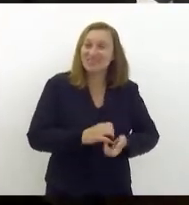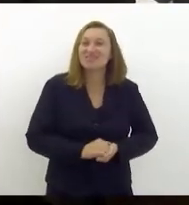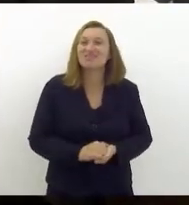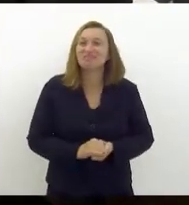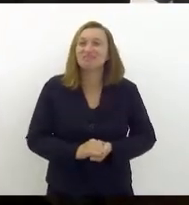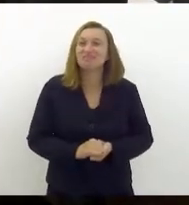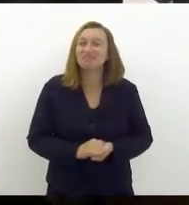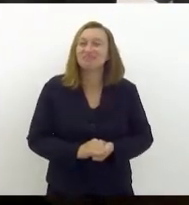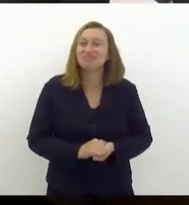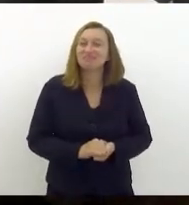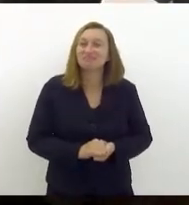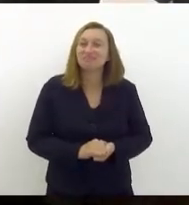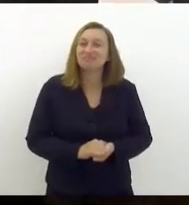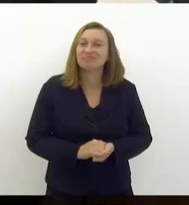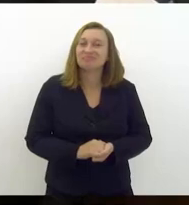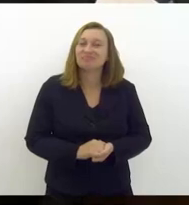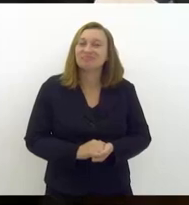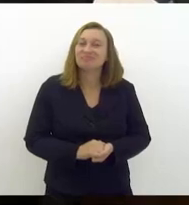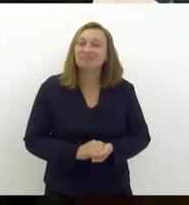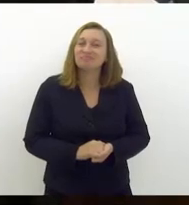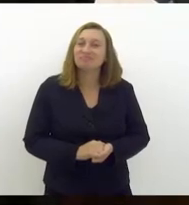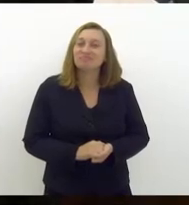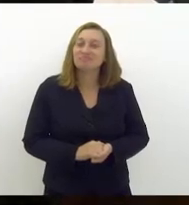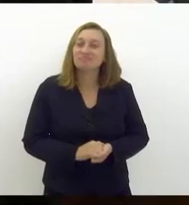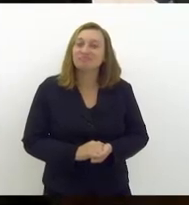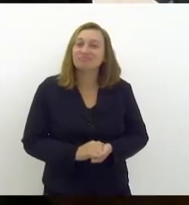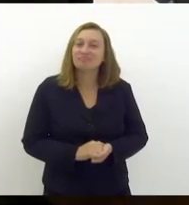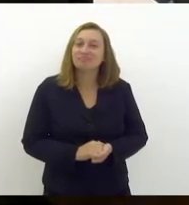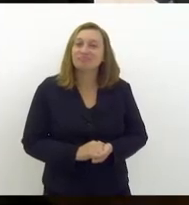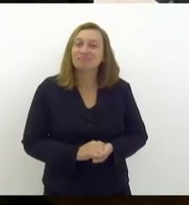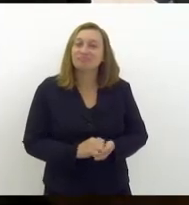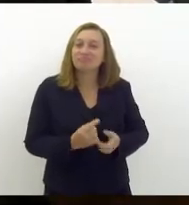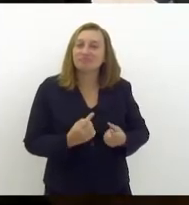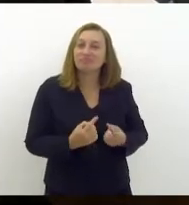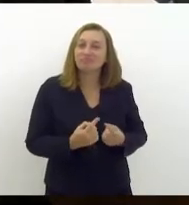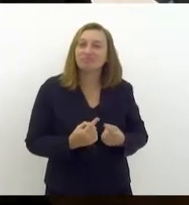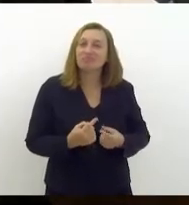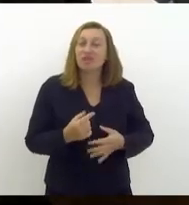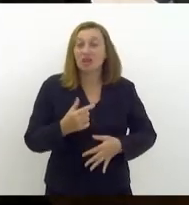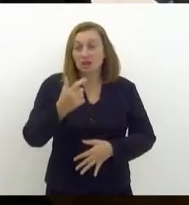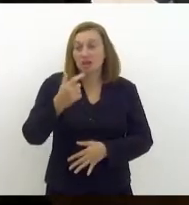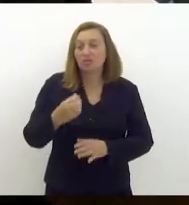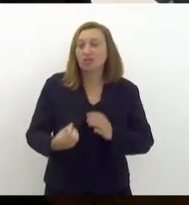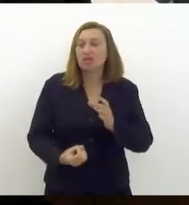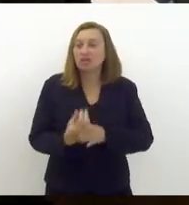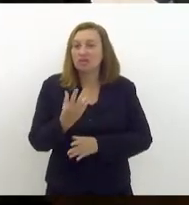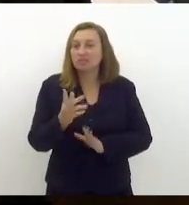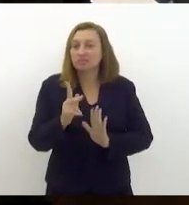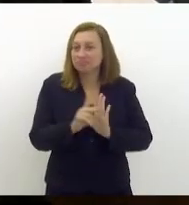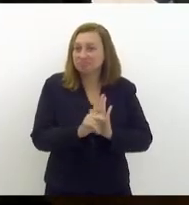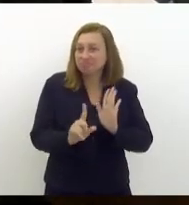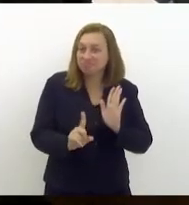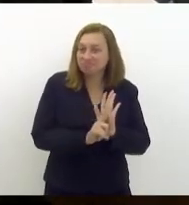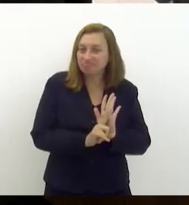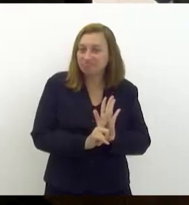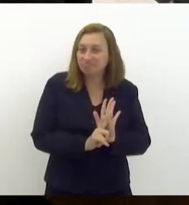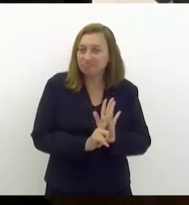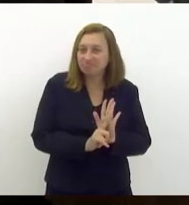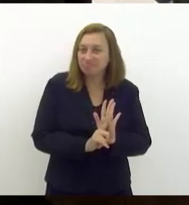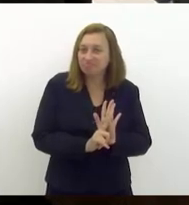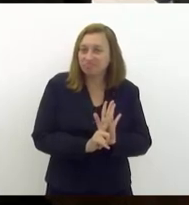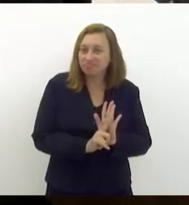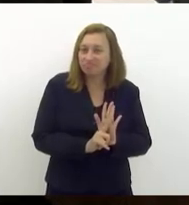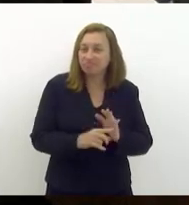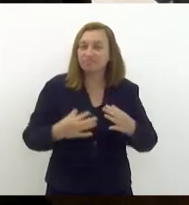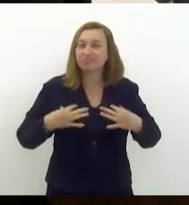uma tentativa de cooptação minha porque eu sou a autora do projeto de lei dos